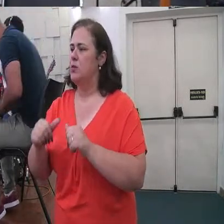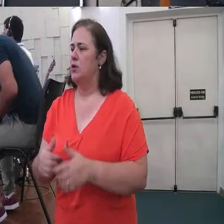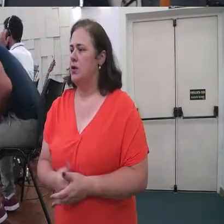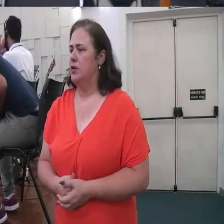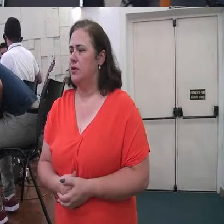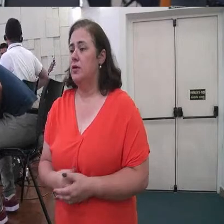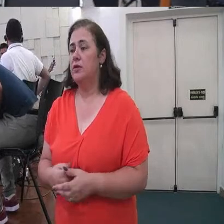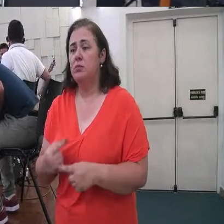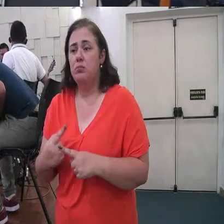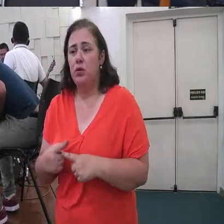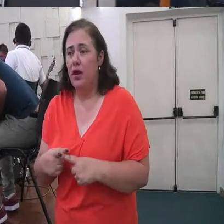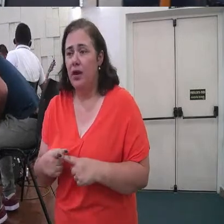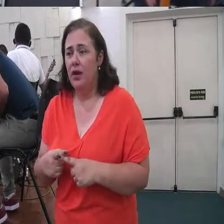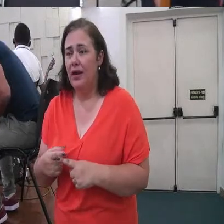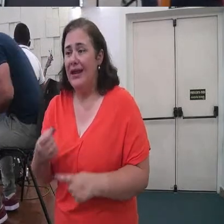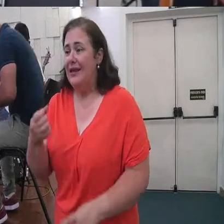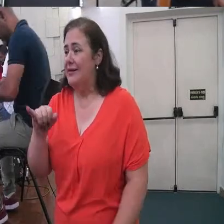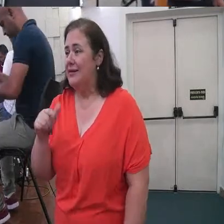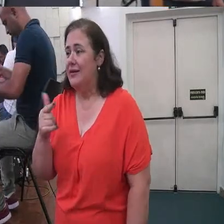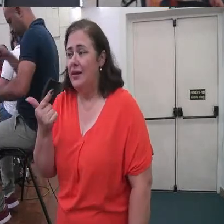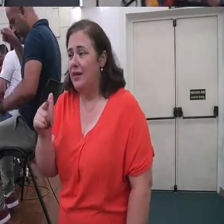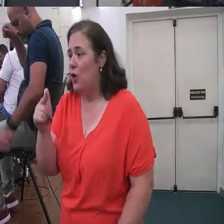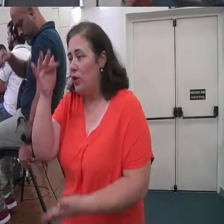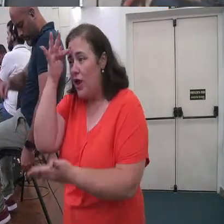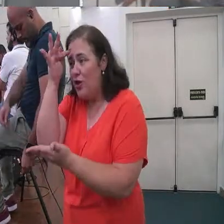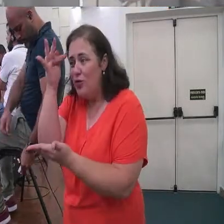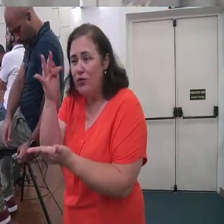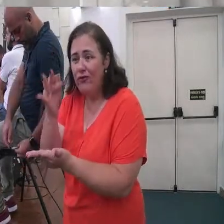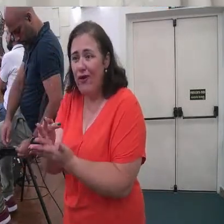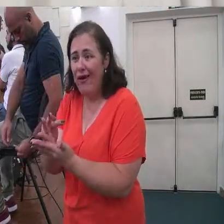fé é impossível agradar a Deus.